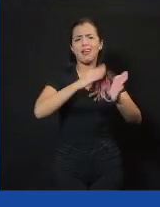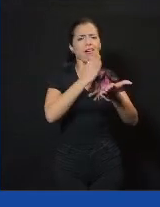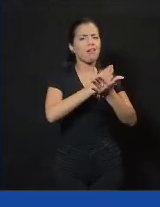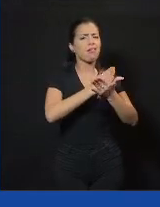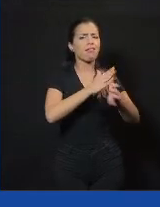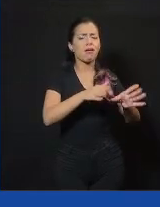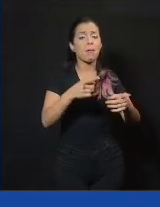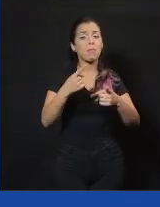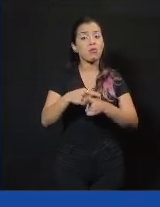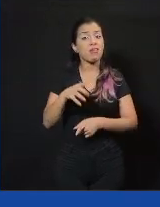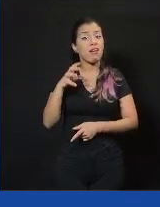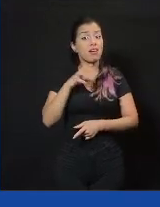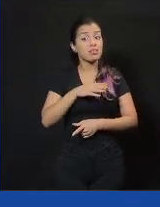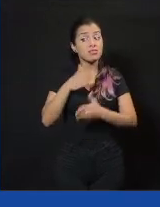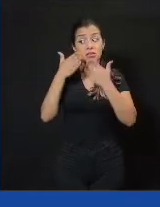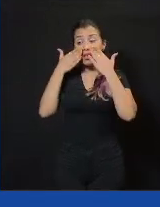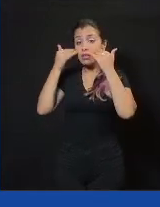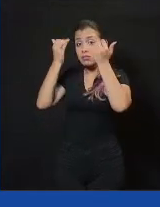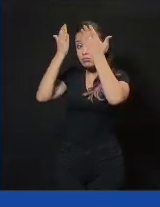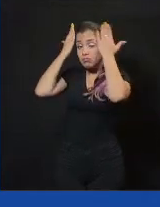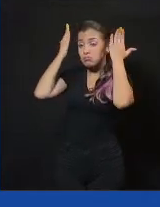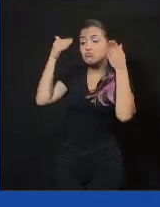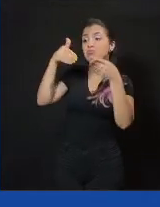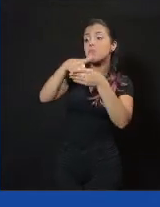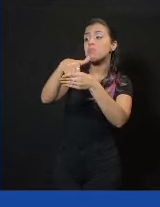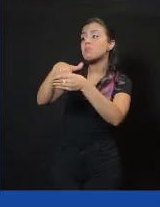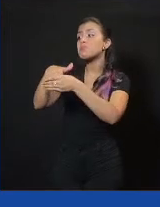povos indígenas entre si escolheriam dois